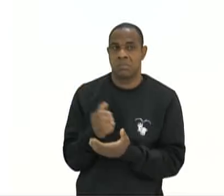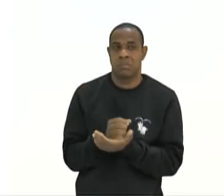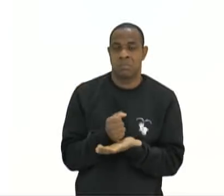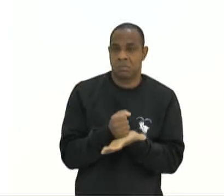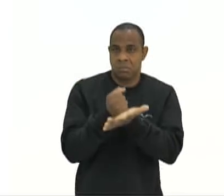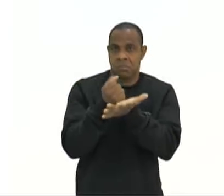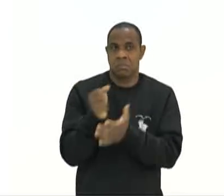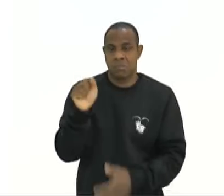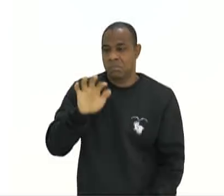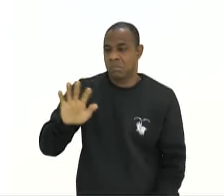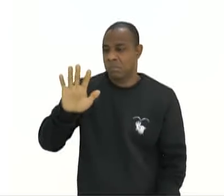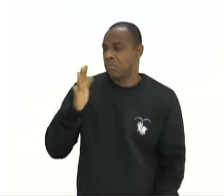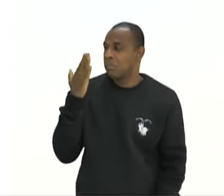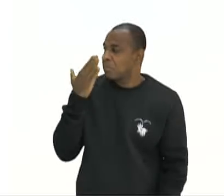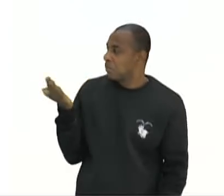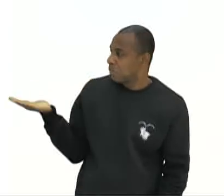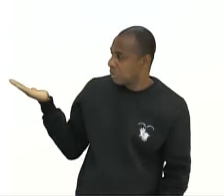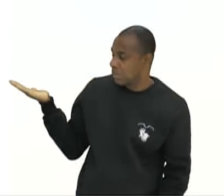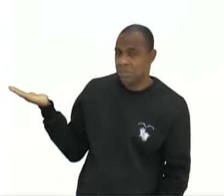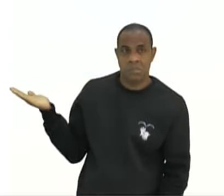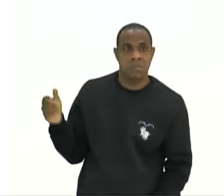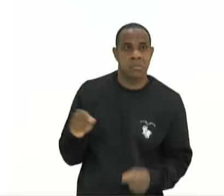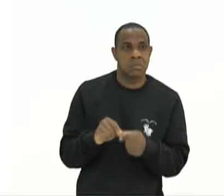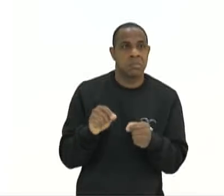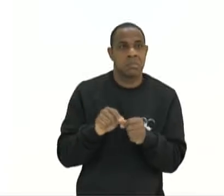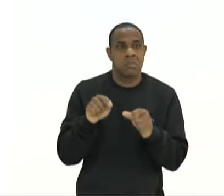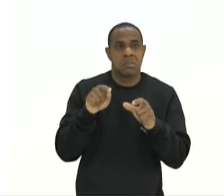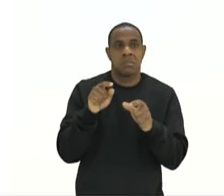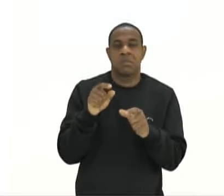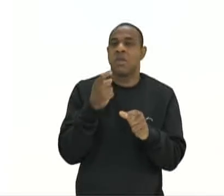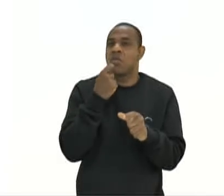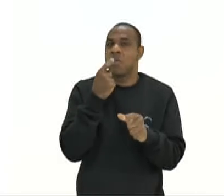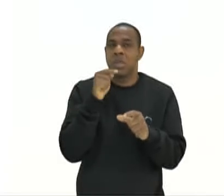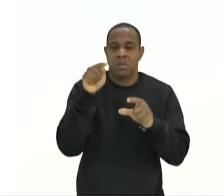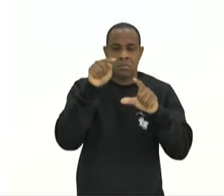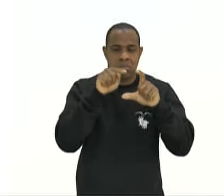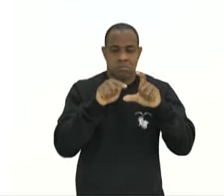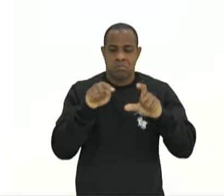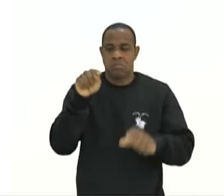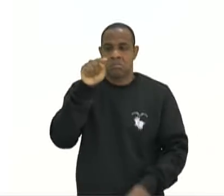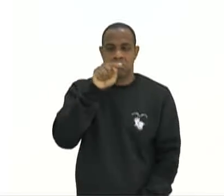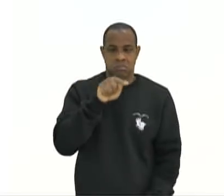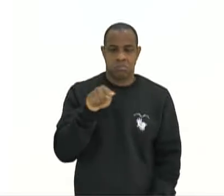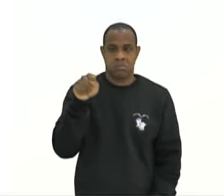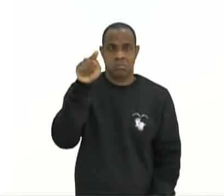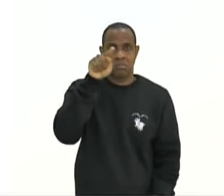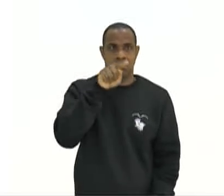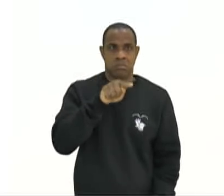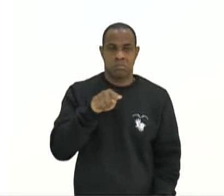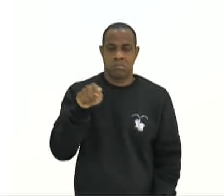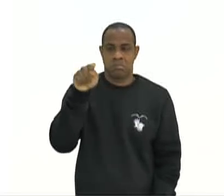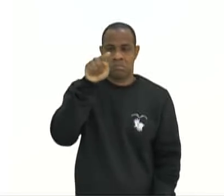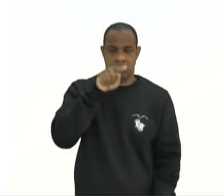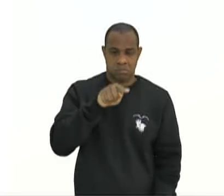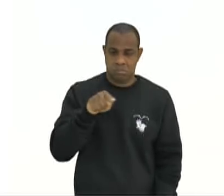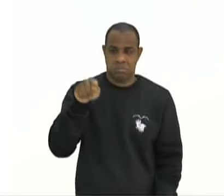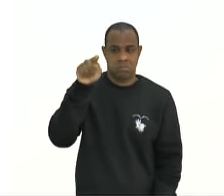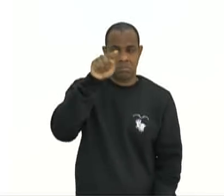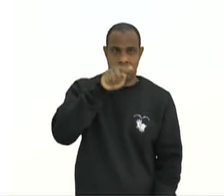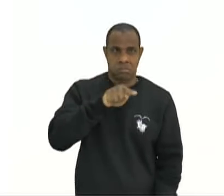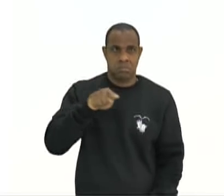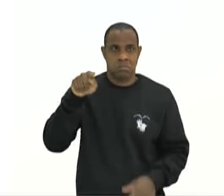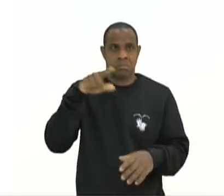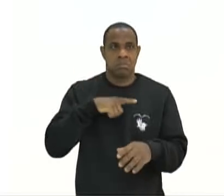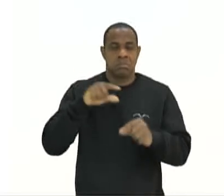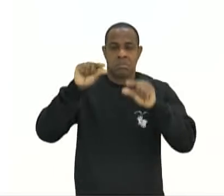para vocês, colocando essa circunferência vermelha ao redor. Quando você consegue perceber esses determinados espaçamentos